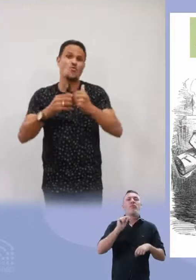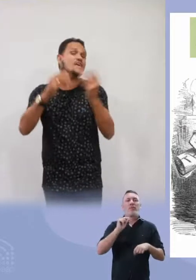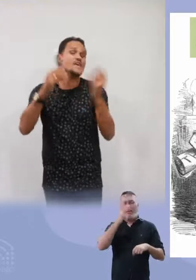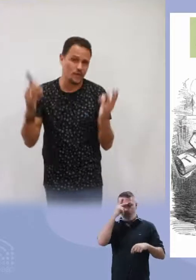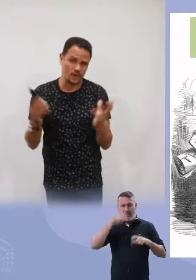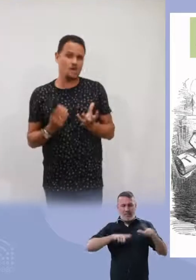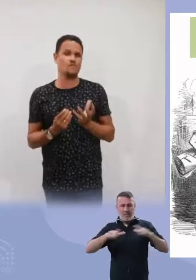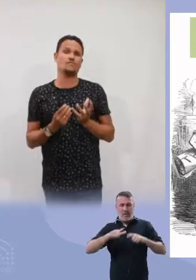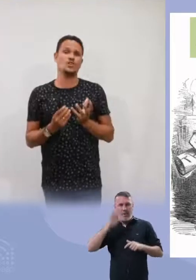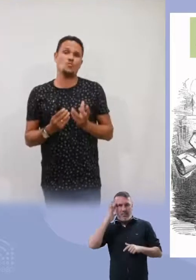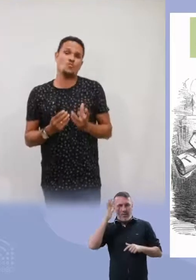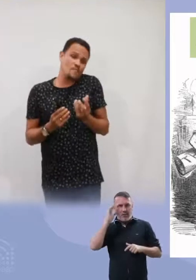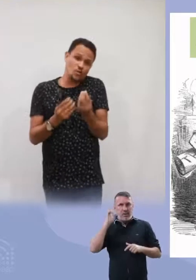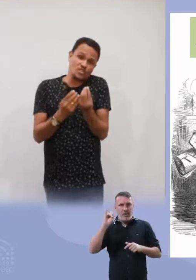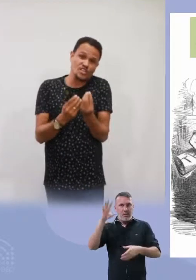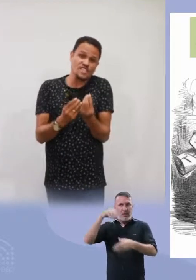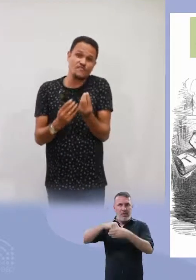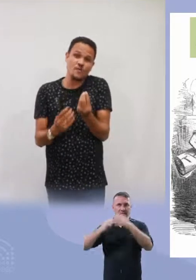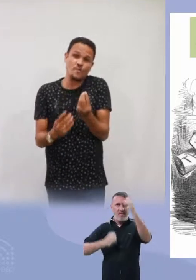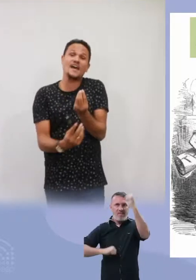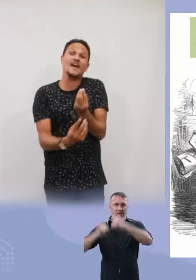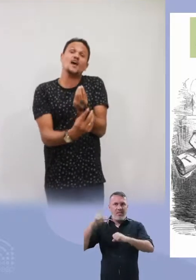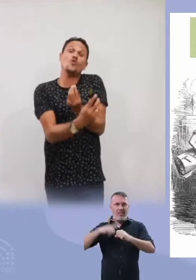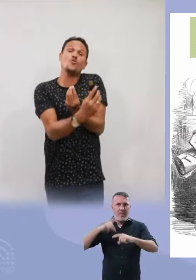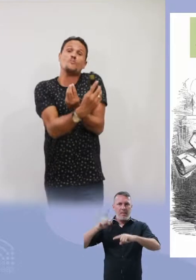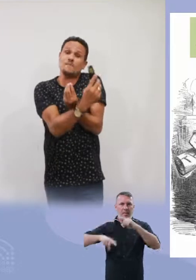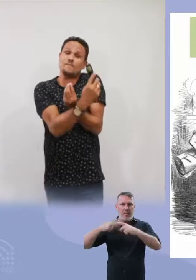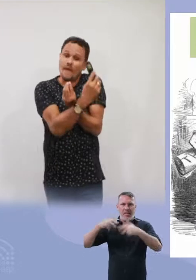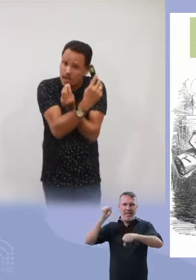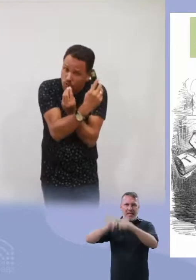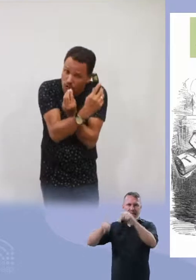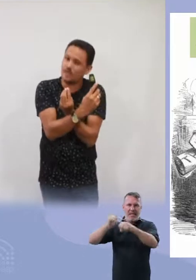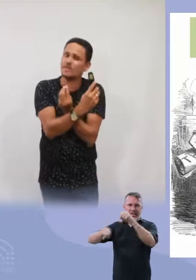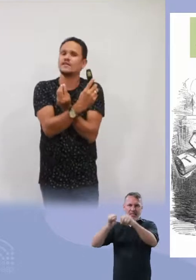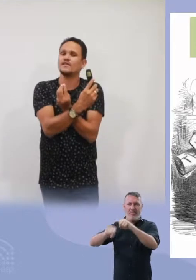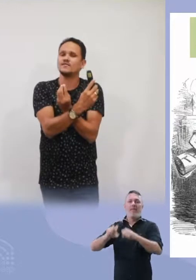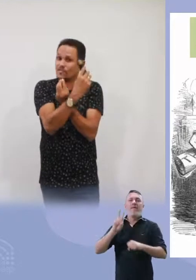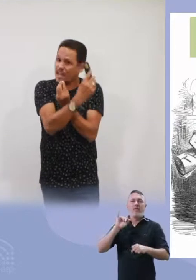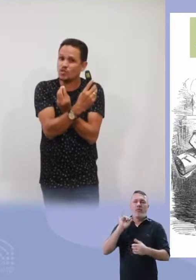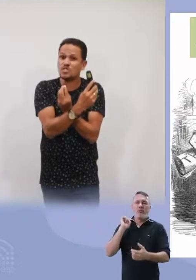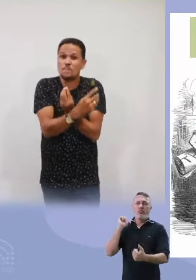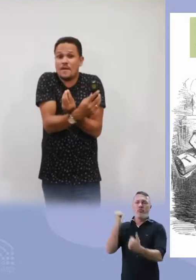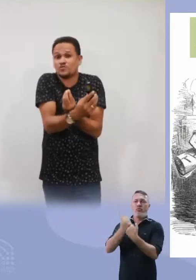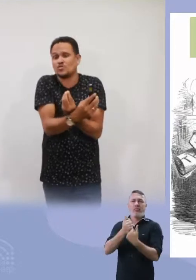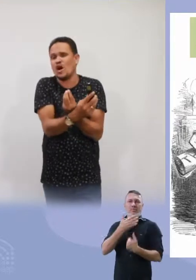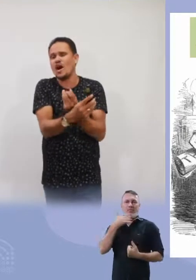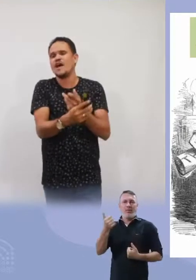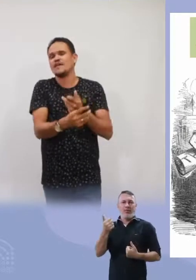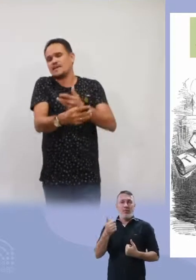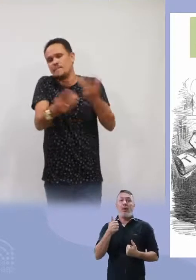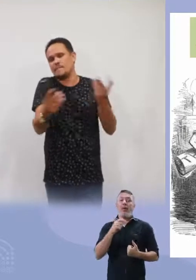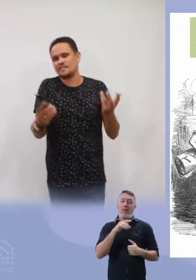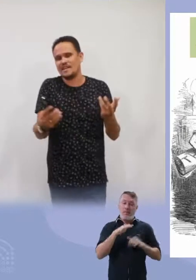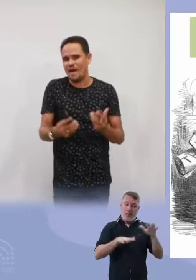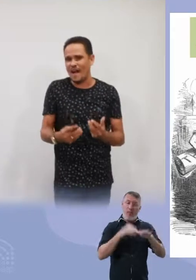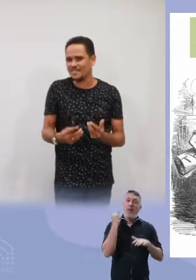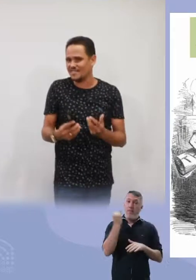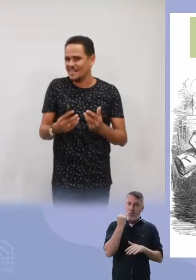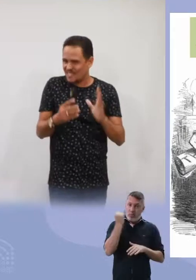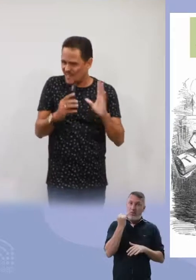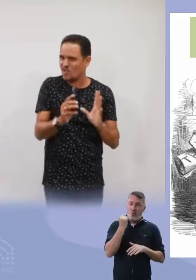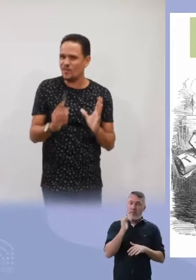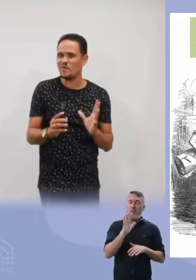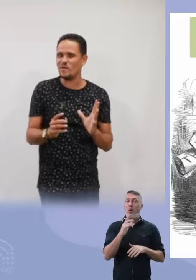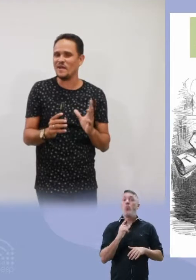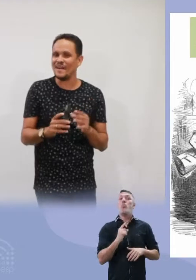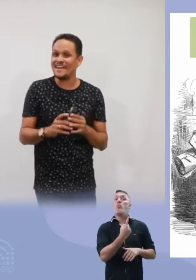âncora, um ícone. Não, o movimento ludista foi porque um primeiro homem, chamado Ned Ludd, pensou que quebrando as máquinas